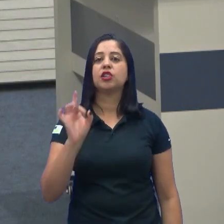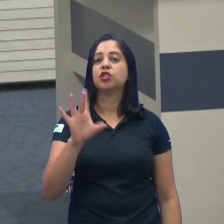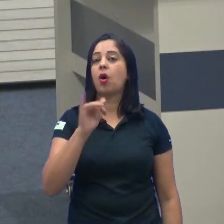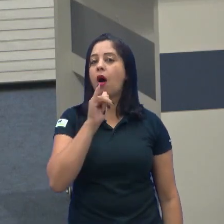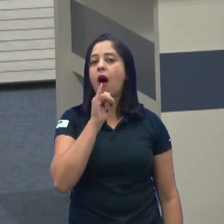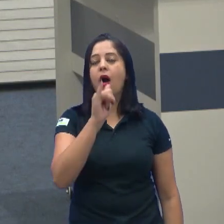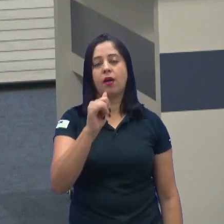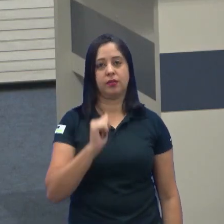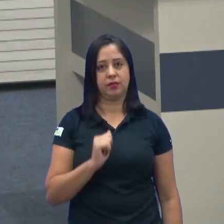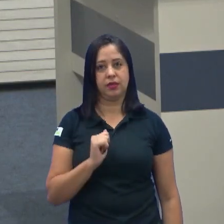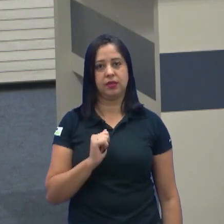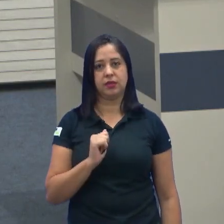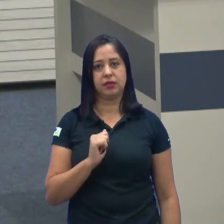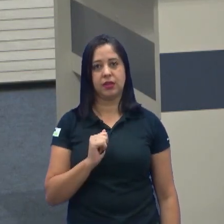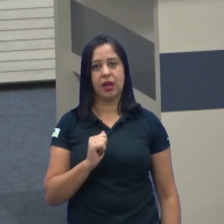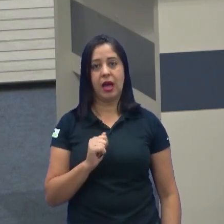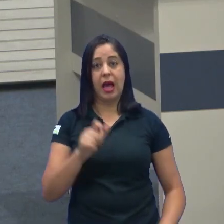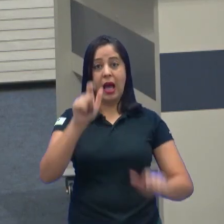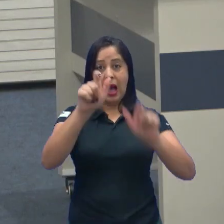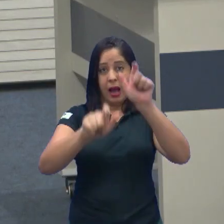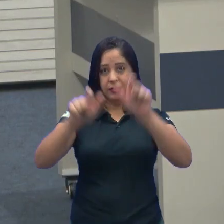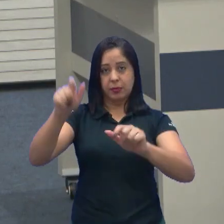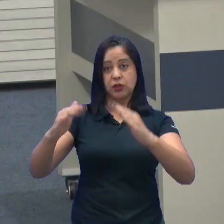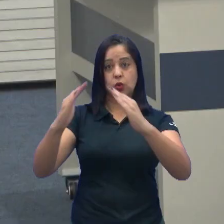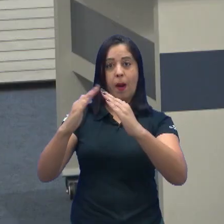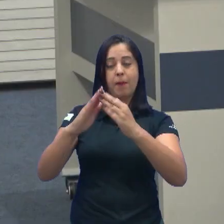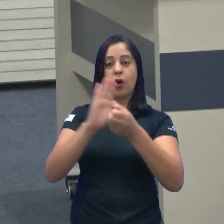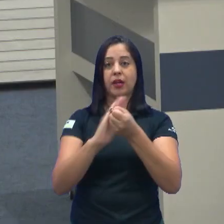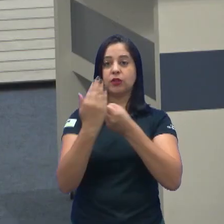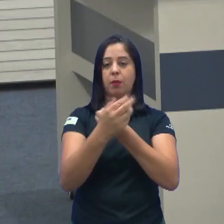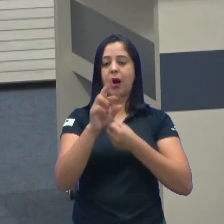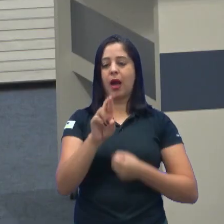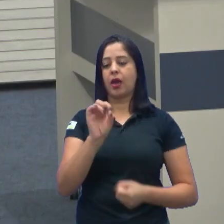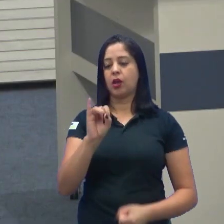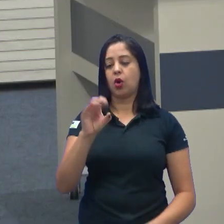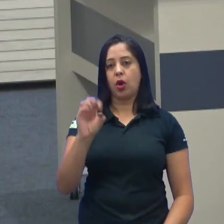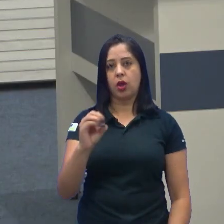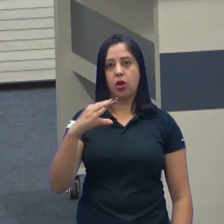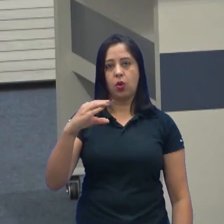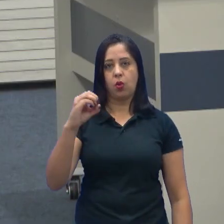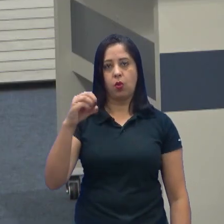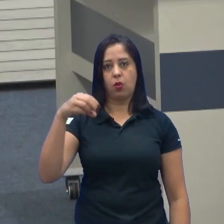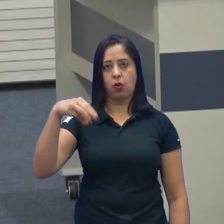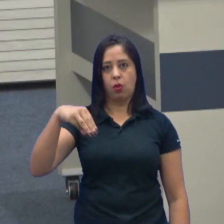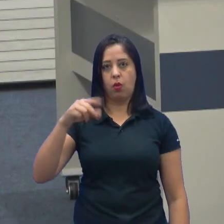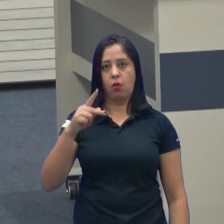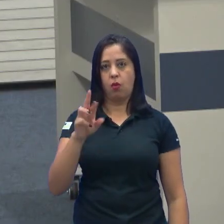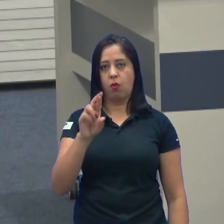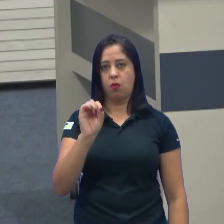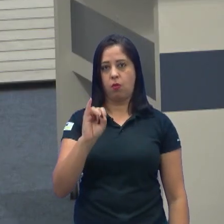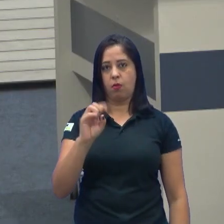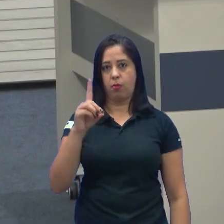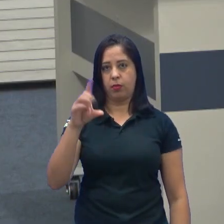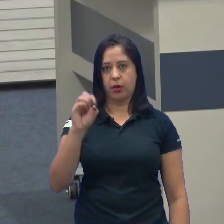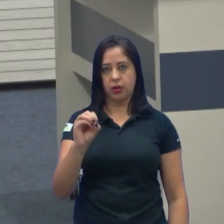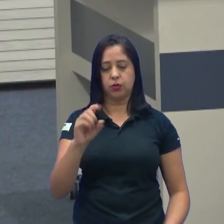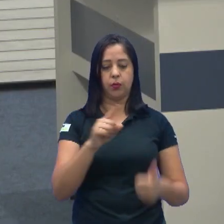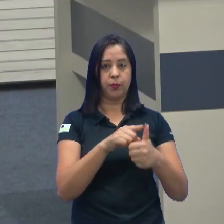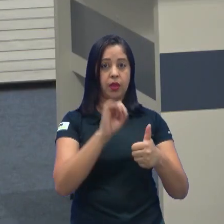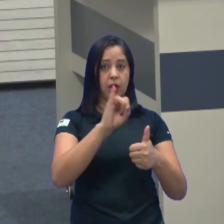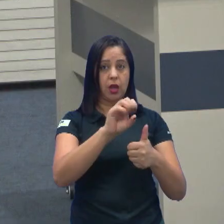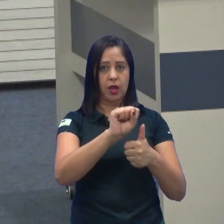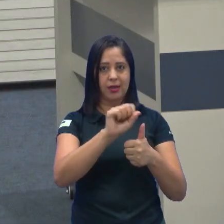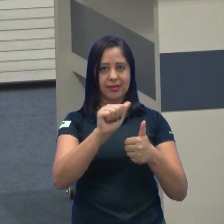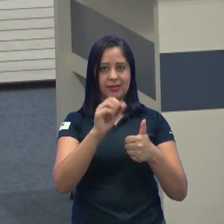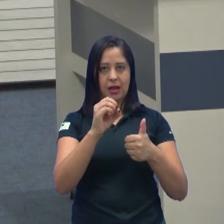a participação dos moradores do Rio Comprido e pedir, está aqui o Isaor, o Léo,